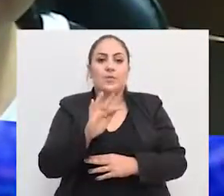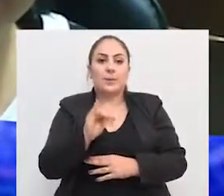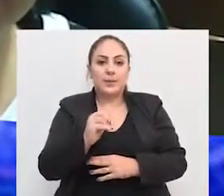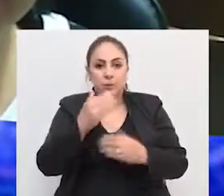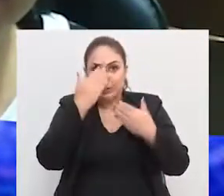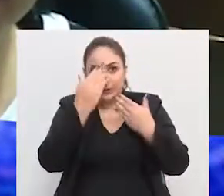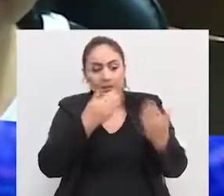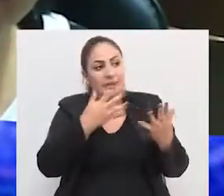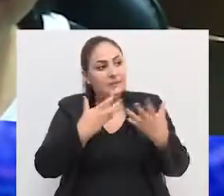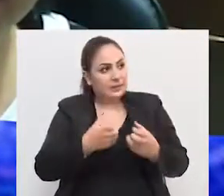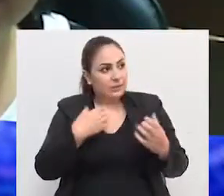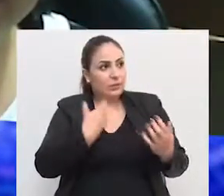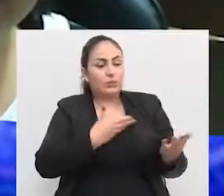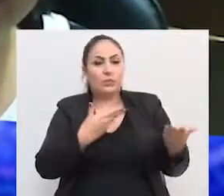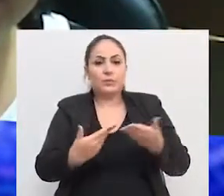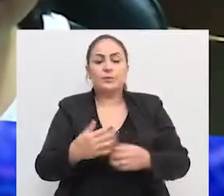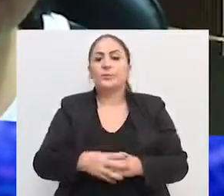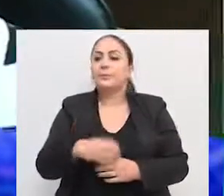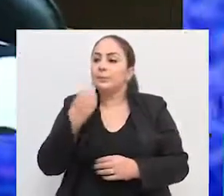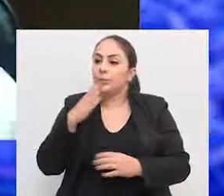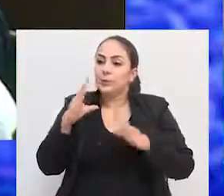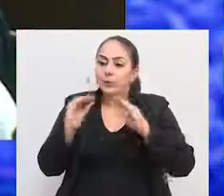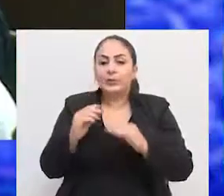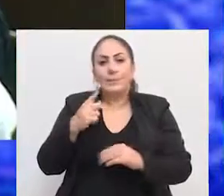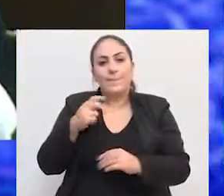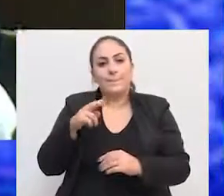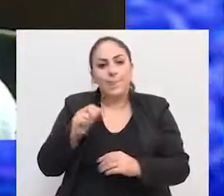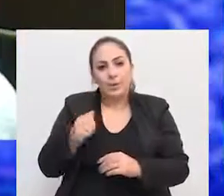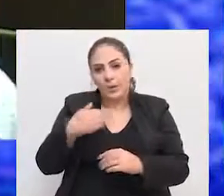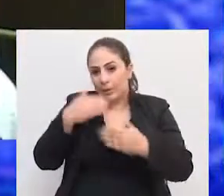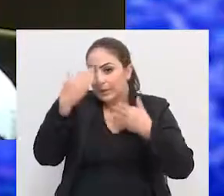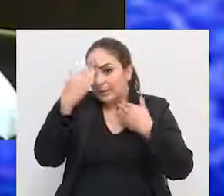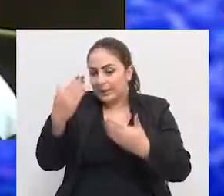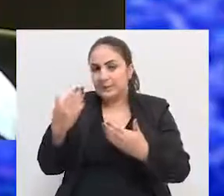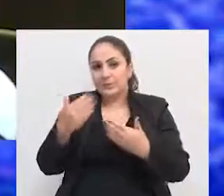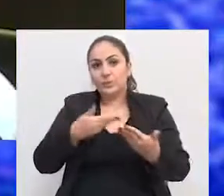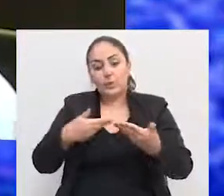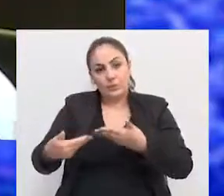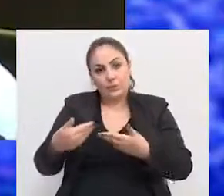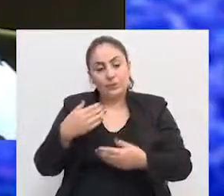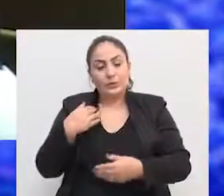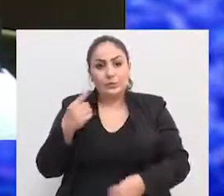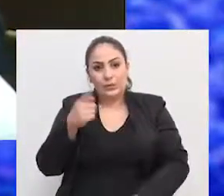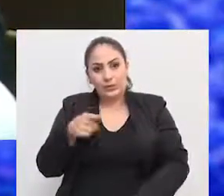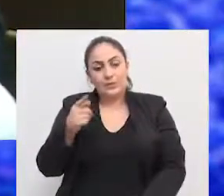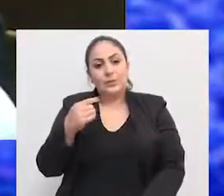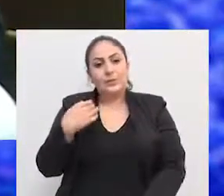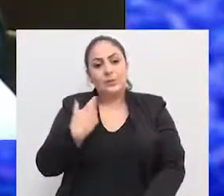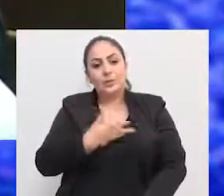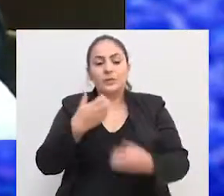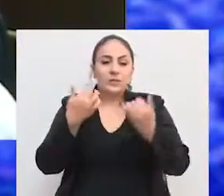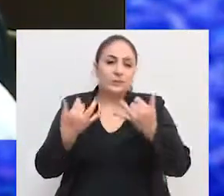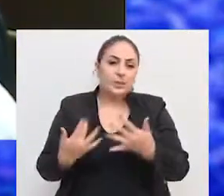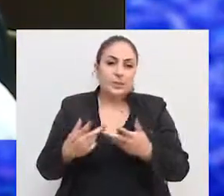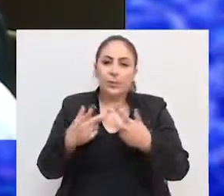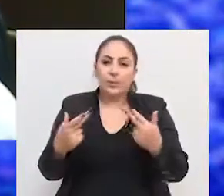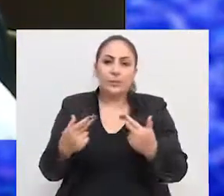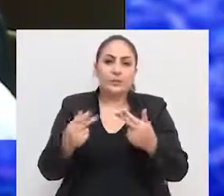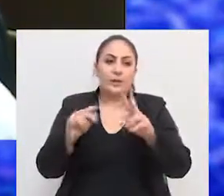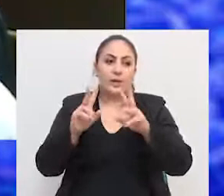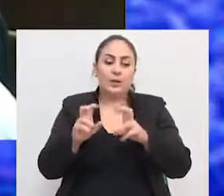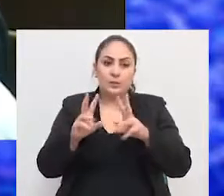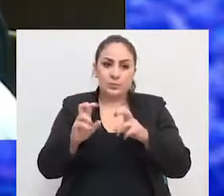por aceitar o nosso convite. Boa noite, Paula. Eu que agradeço o convite de vocês aí para estar esclarecendo